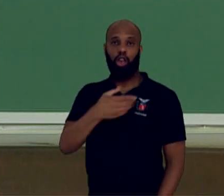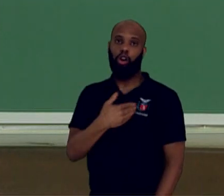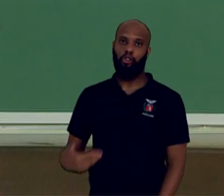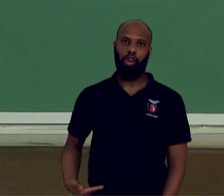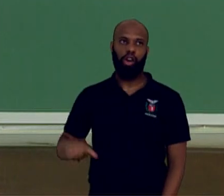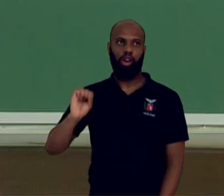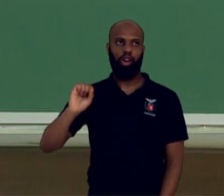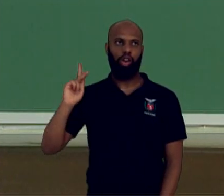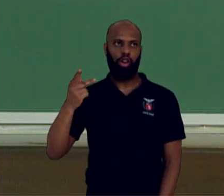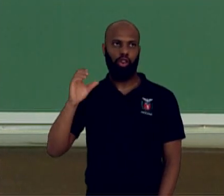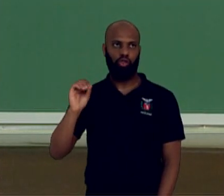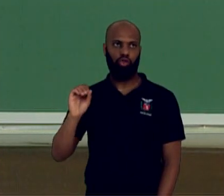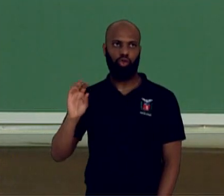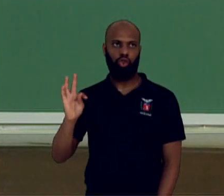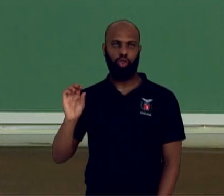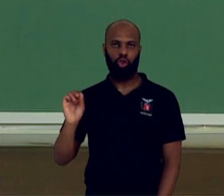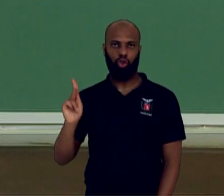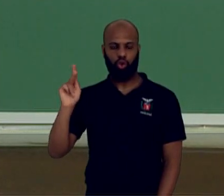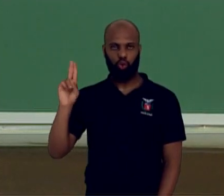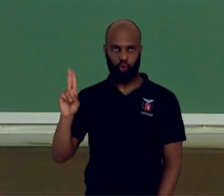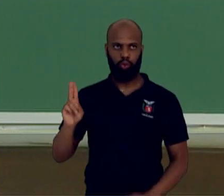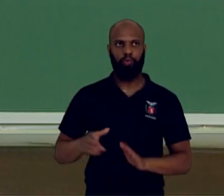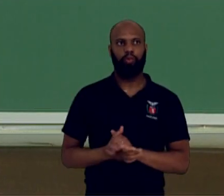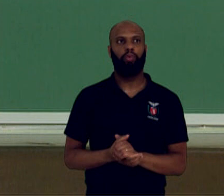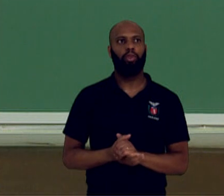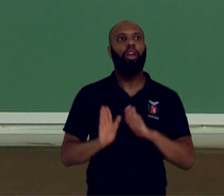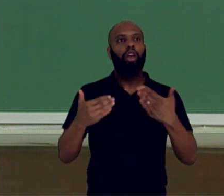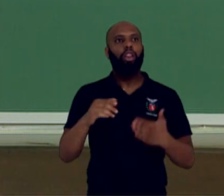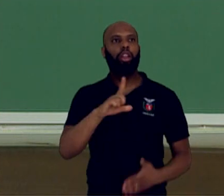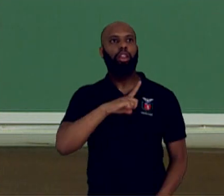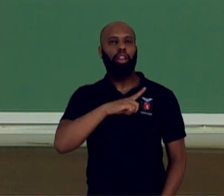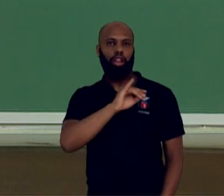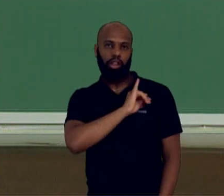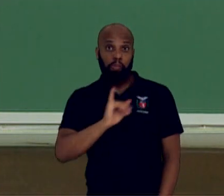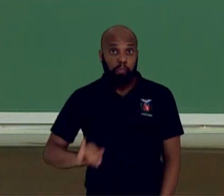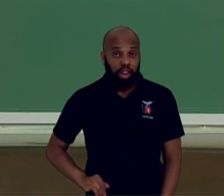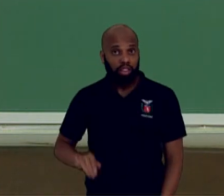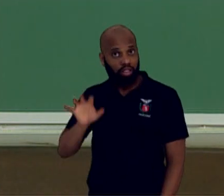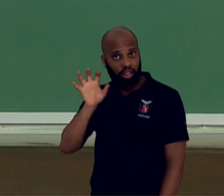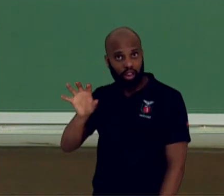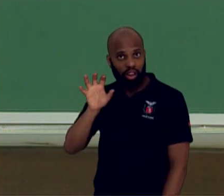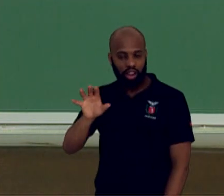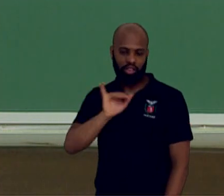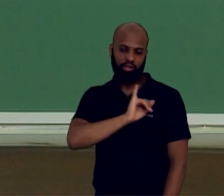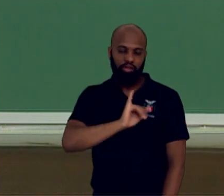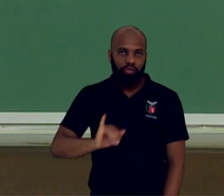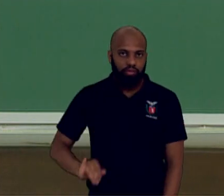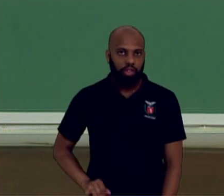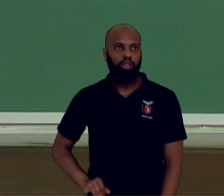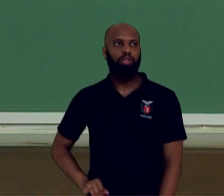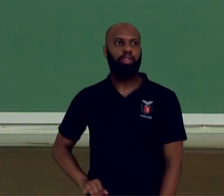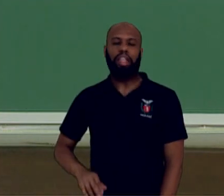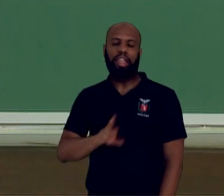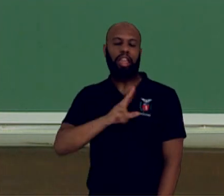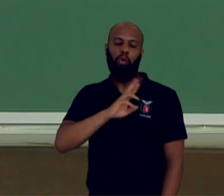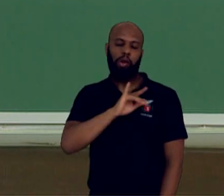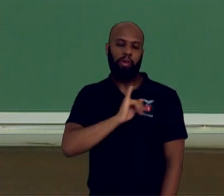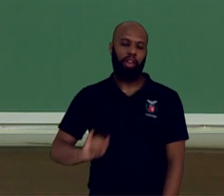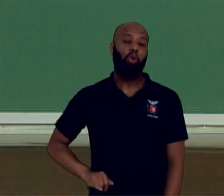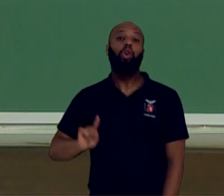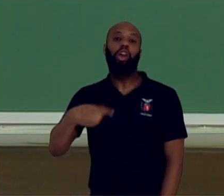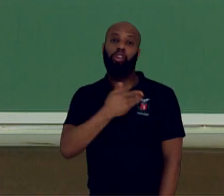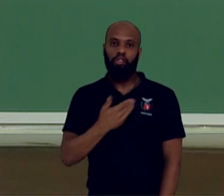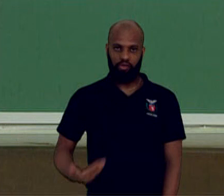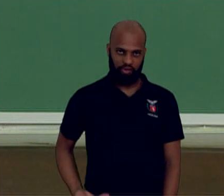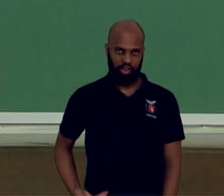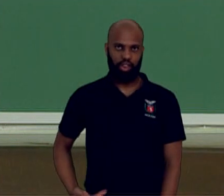lenda, outros falam que não, que realmente essa carta existiu. O imperador Shotoku, o governante Shotoku, na verdade, não é imperador, né, mandou uma